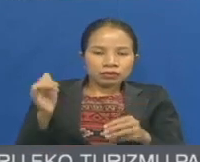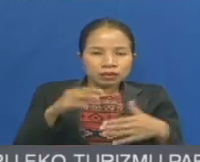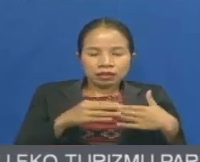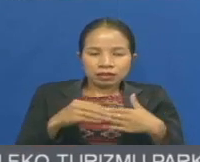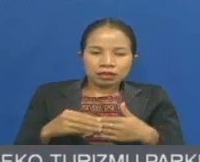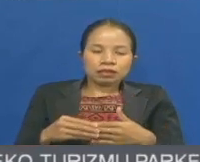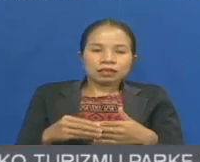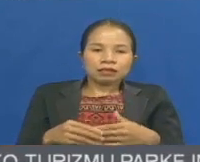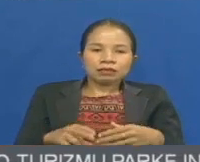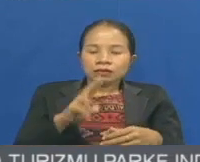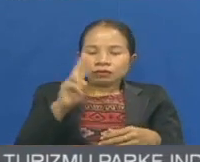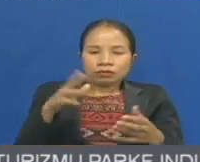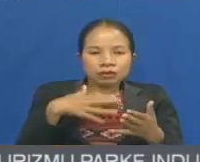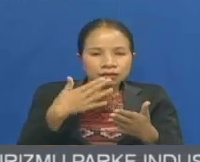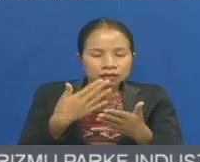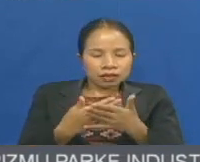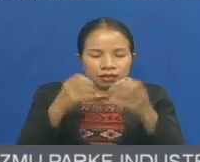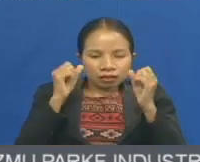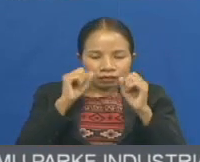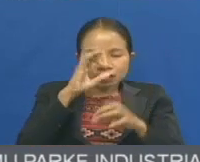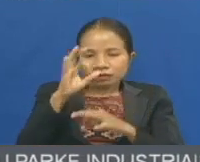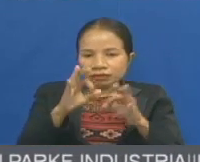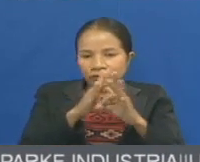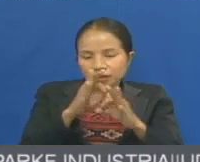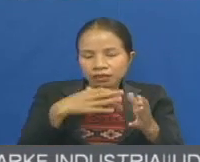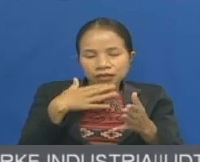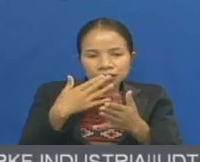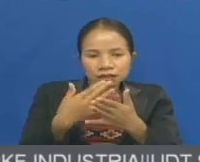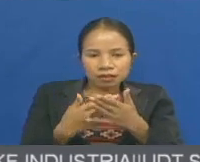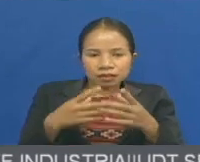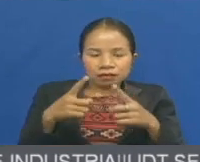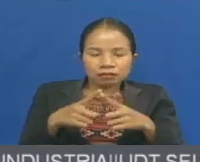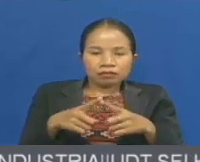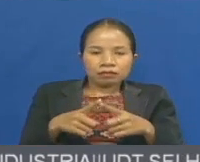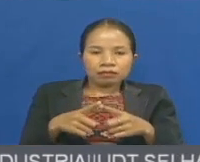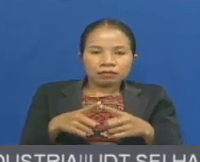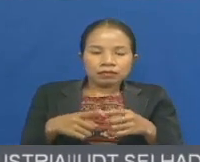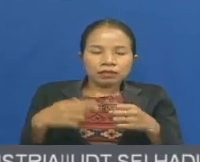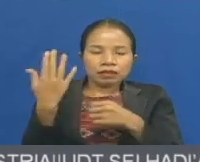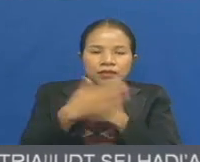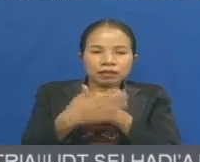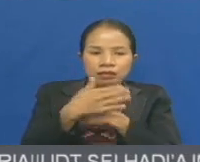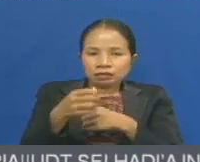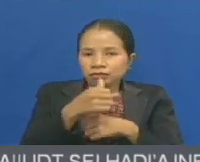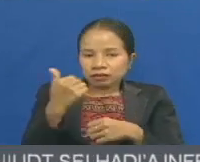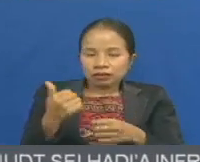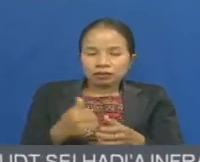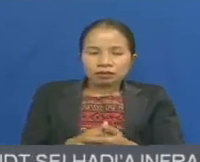e gestão para Atubele garante sustentabilidade para asset negara. Inija de Massala